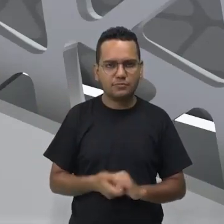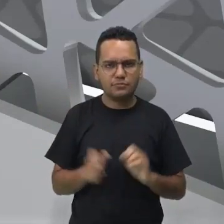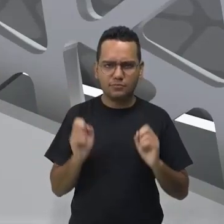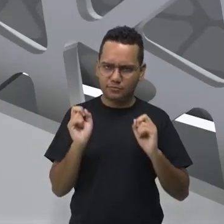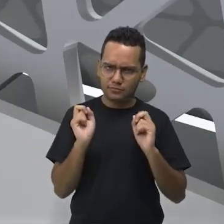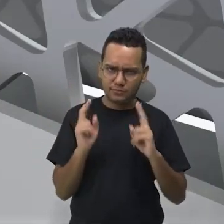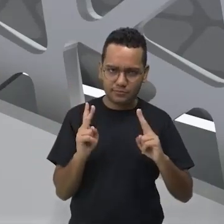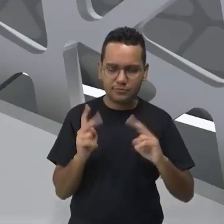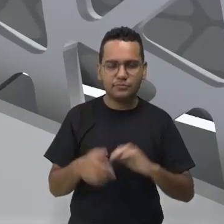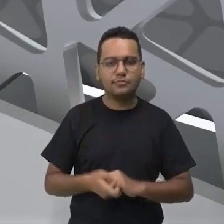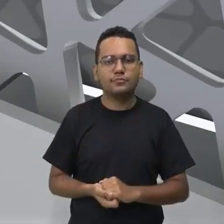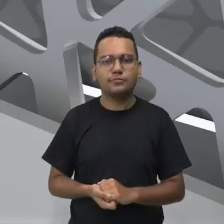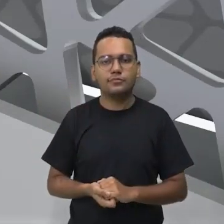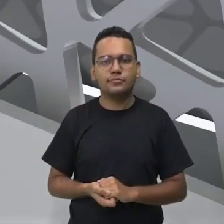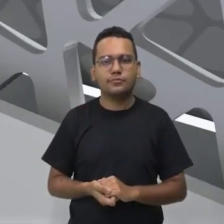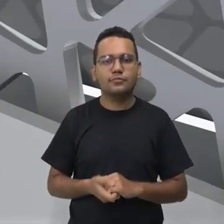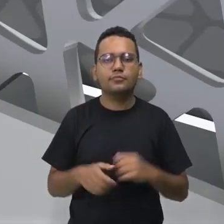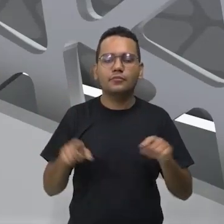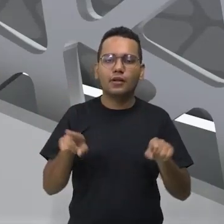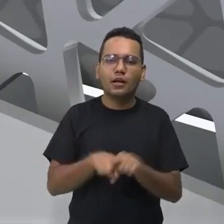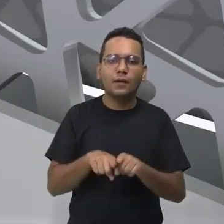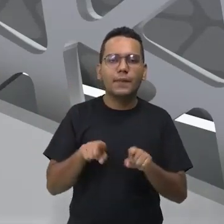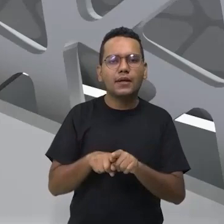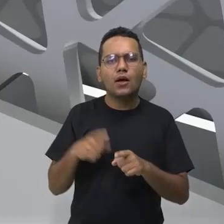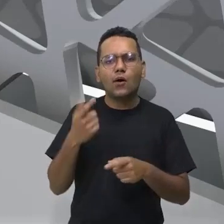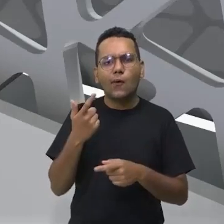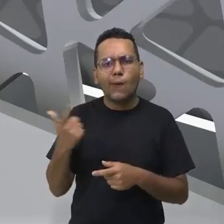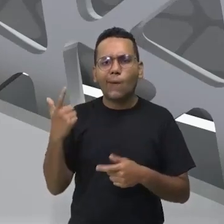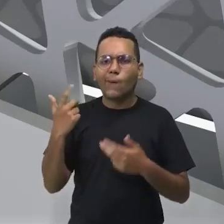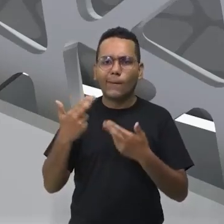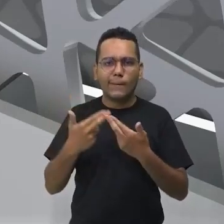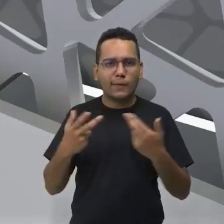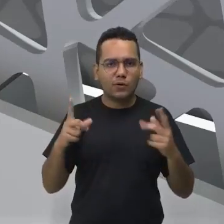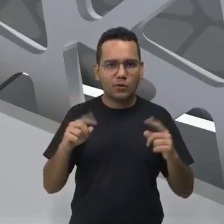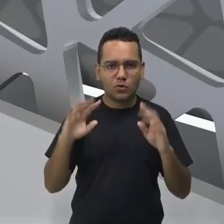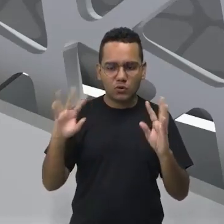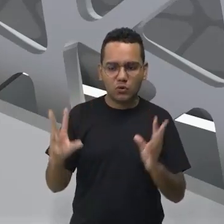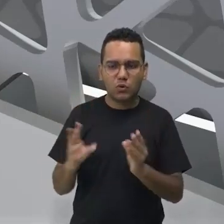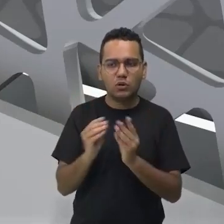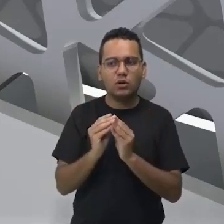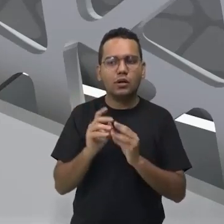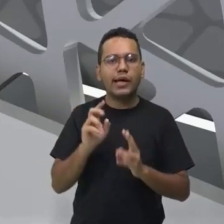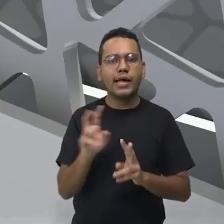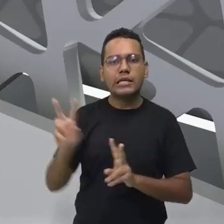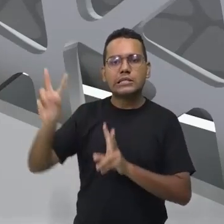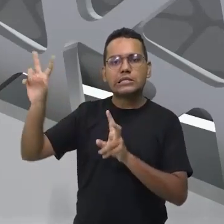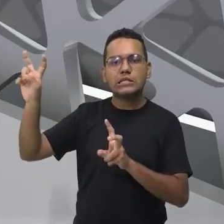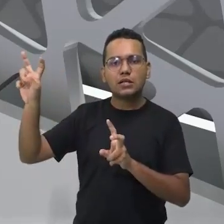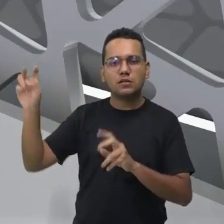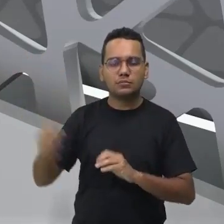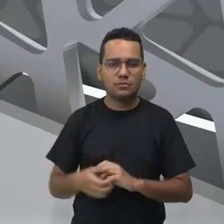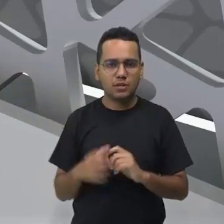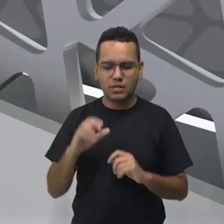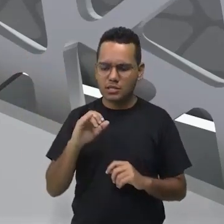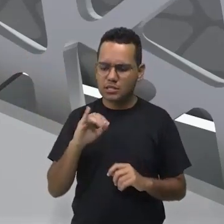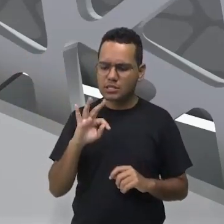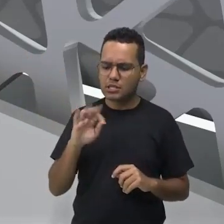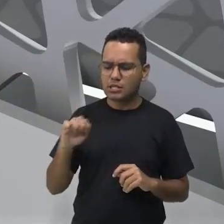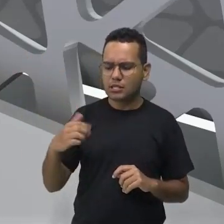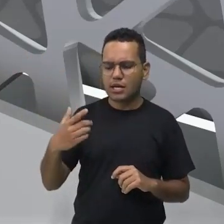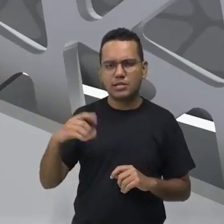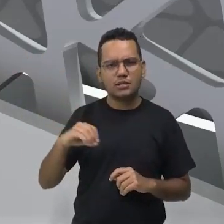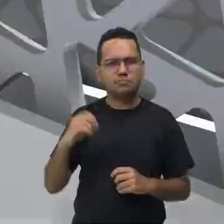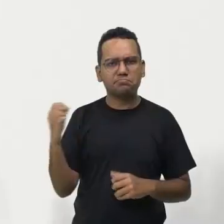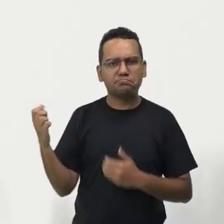ideia, ok? Também há um ponto importante a ser observado no nosso resumo, a citação. O que